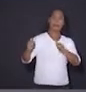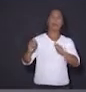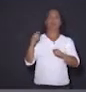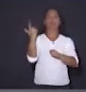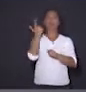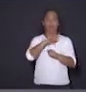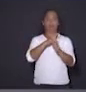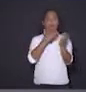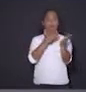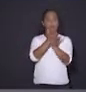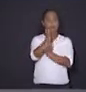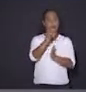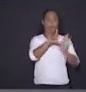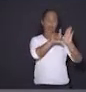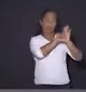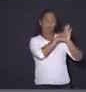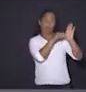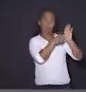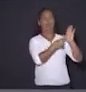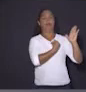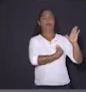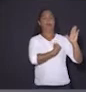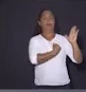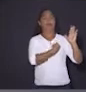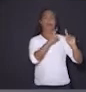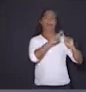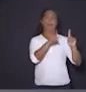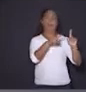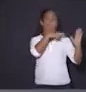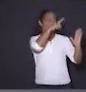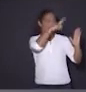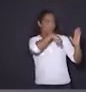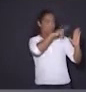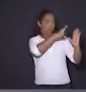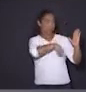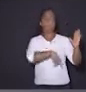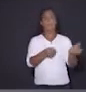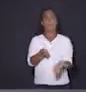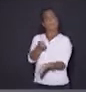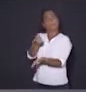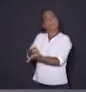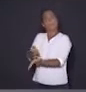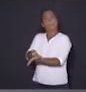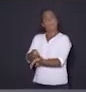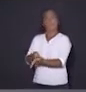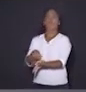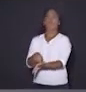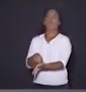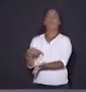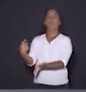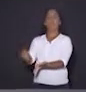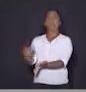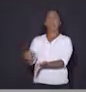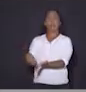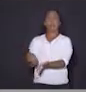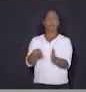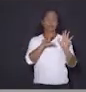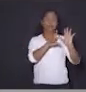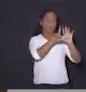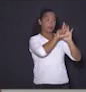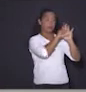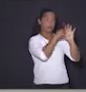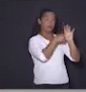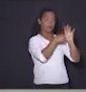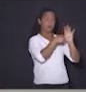pra saber que essa lei existe mas também para exigir que o que está lá escrito seja aplicado e ela reconhece